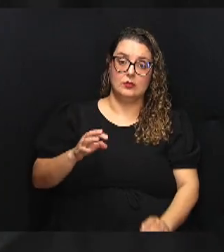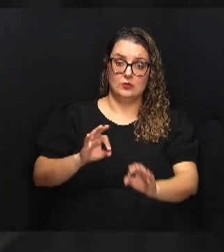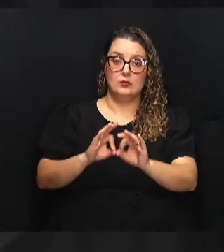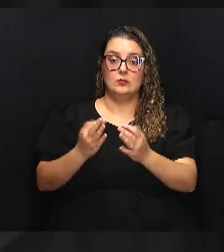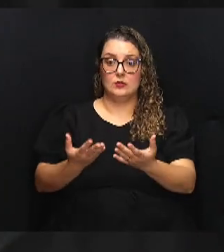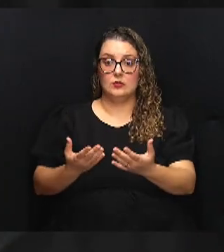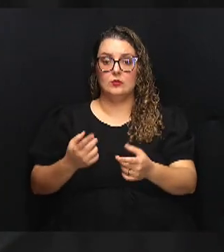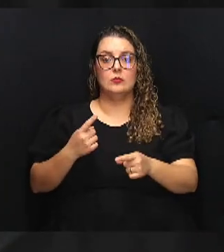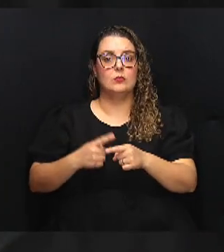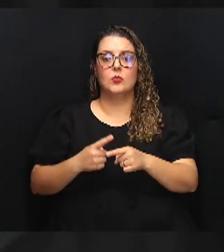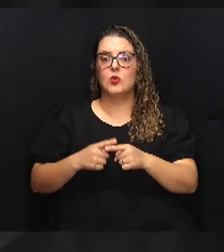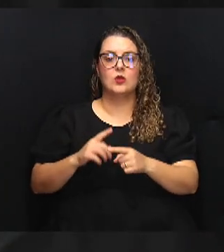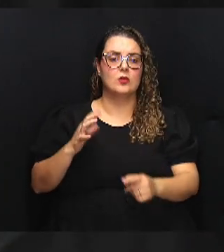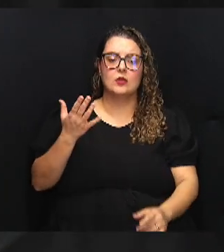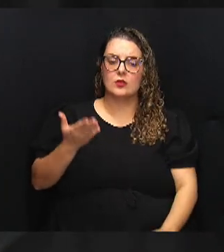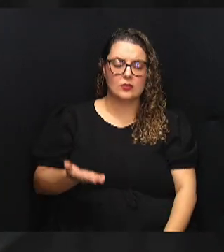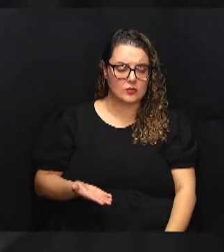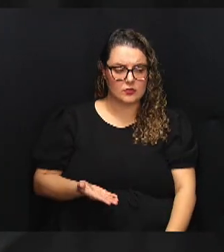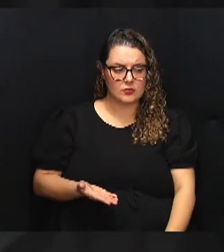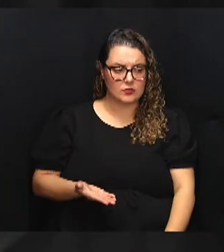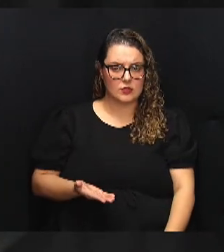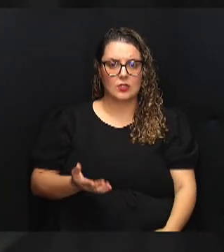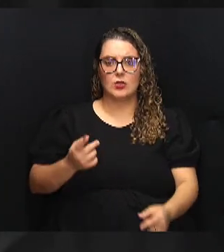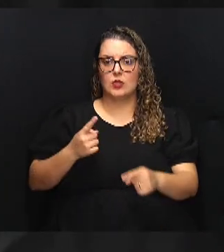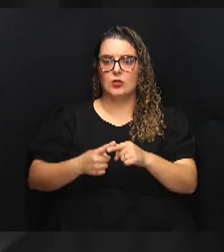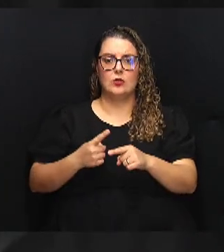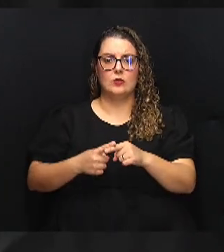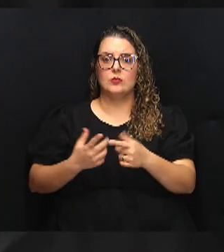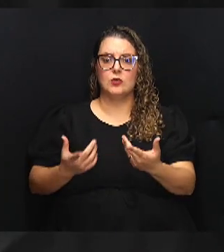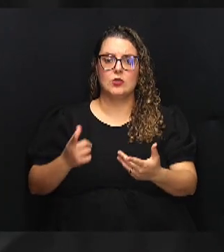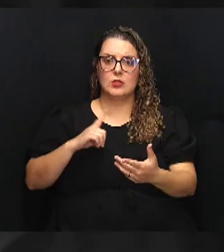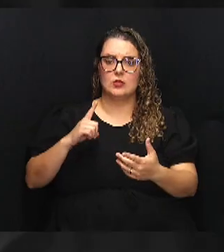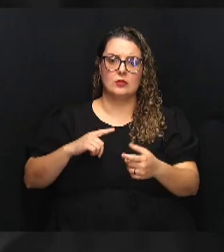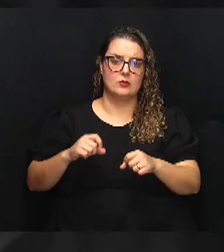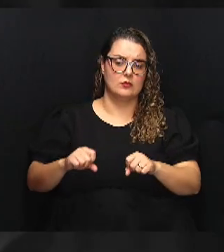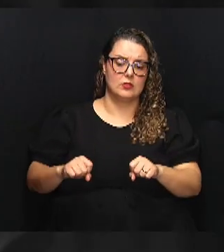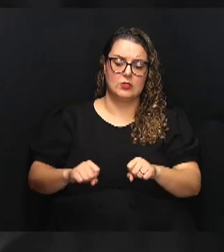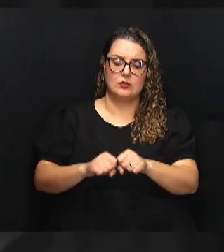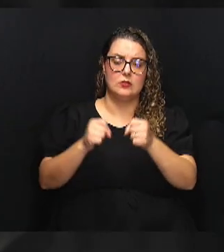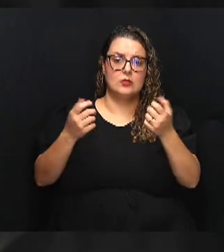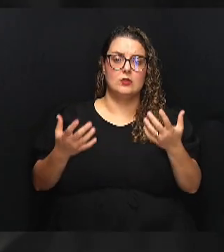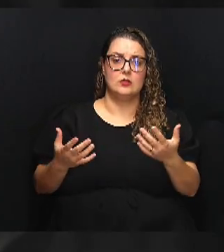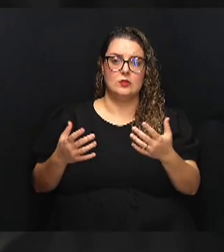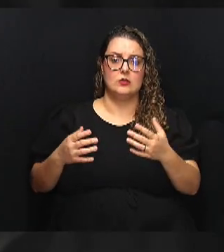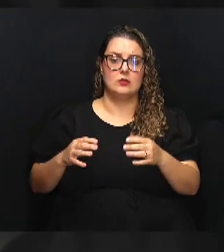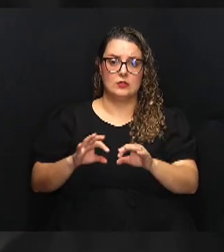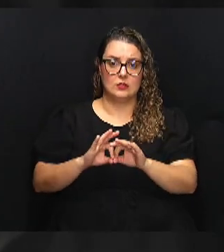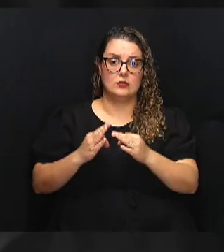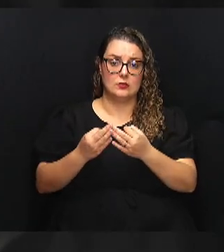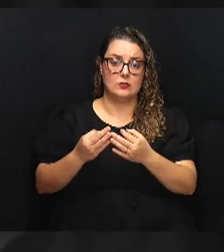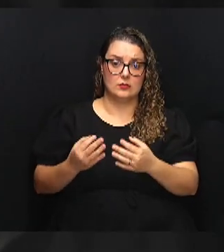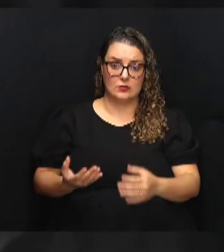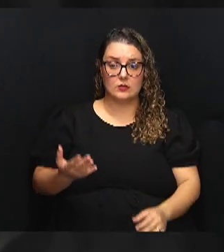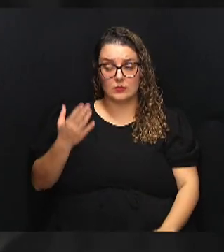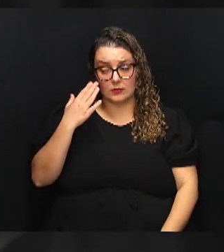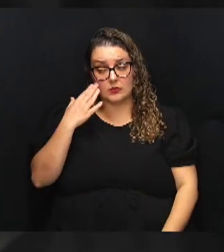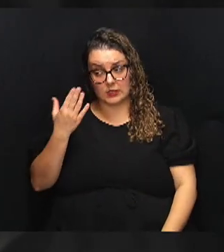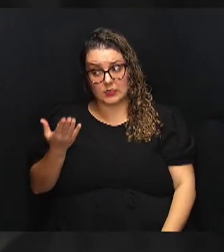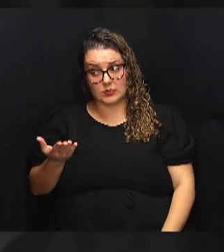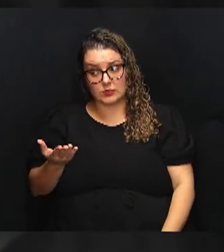O porquê que isso aconteceu, né? Por que houve essa ruptura da unidade familiar, entende?